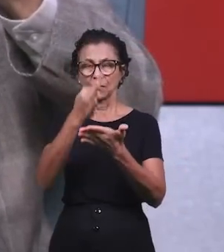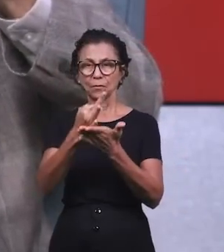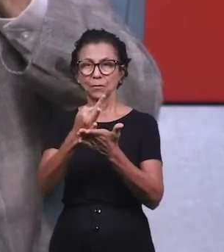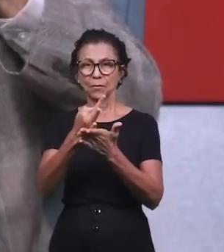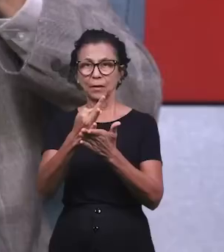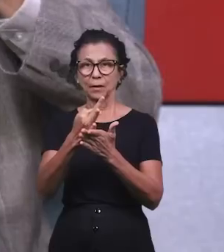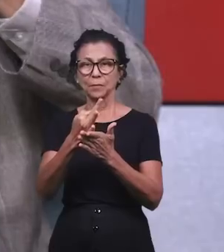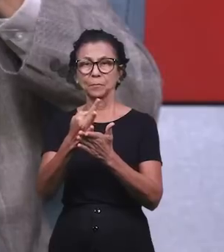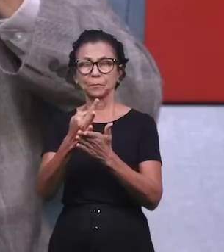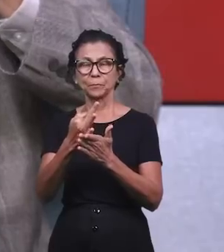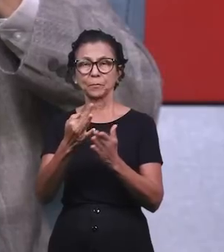gera salvação.